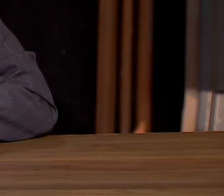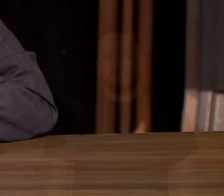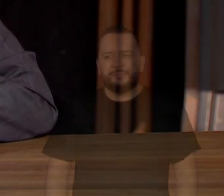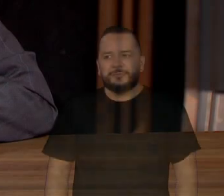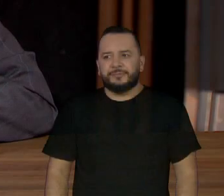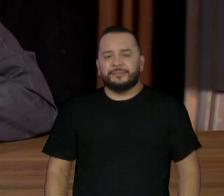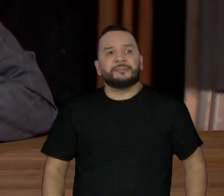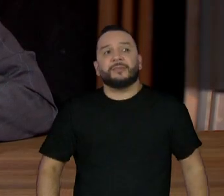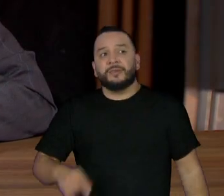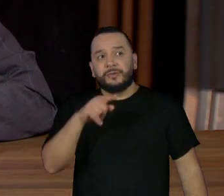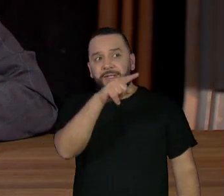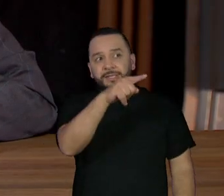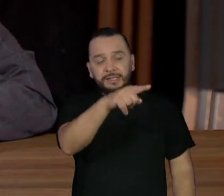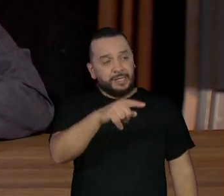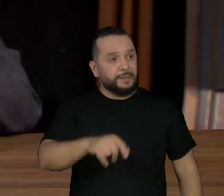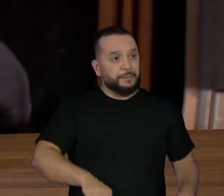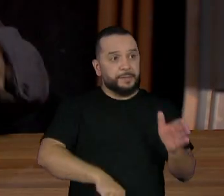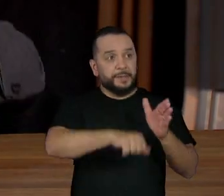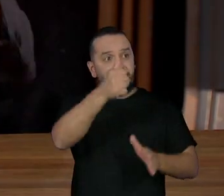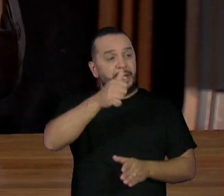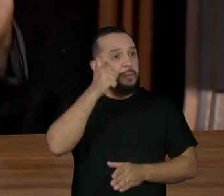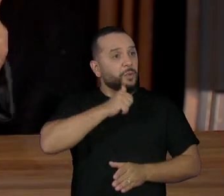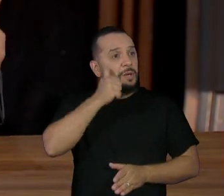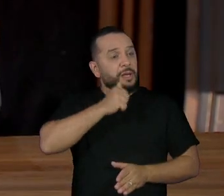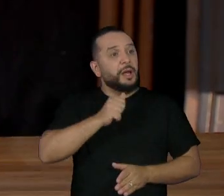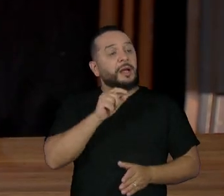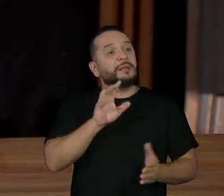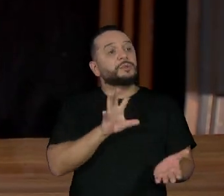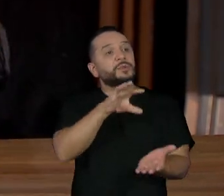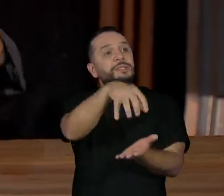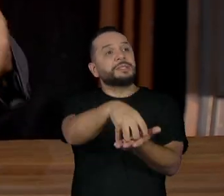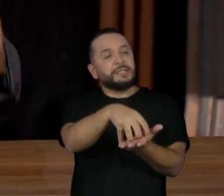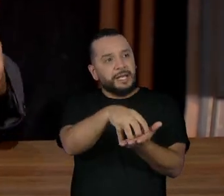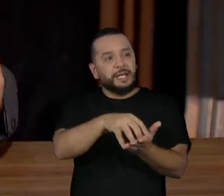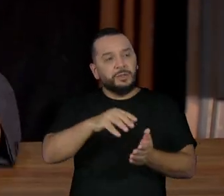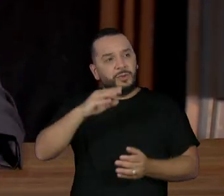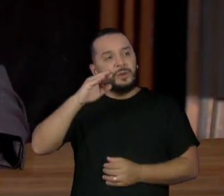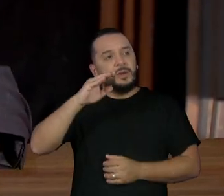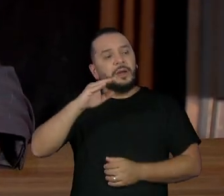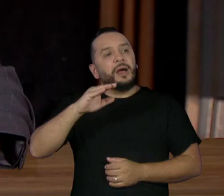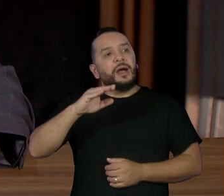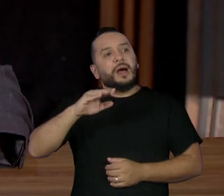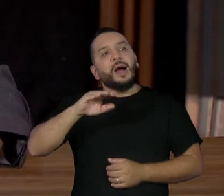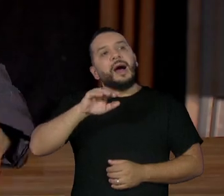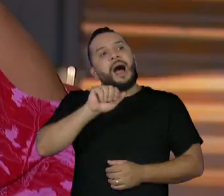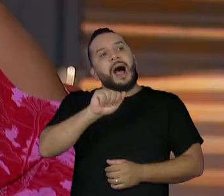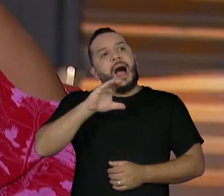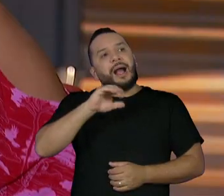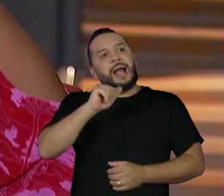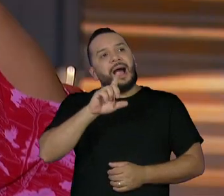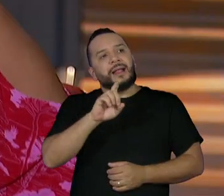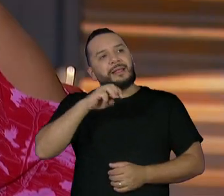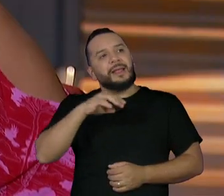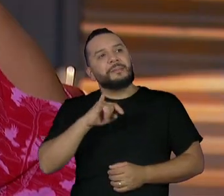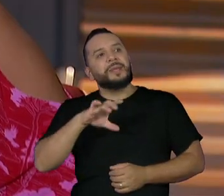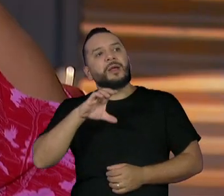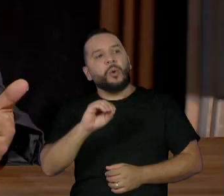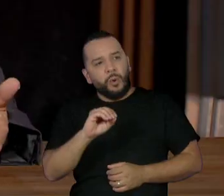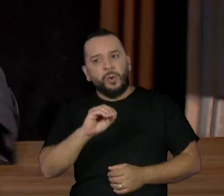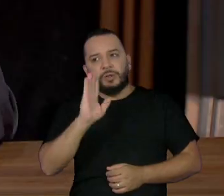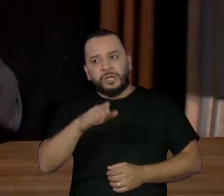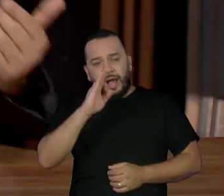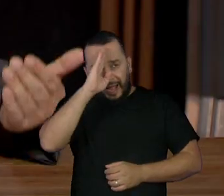Você foi a primeira mulher a presidir o centro acadêmico da Faculdade de Direito do Mackenzie, que é uma instituição